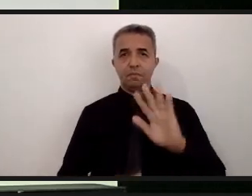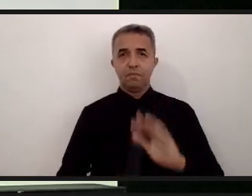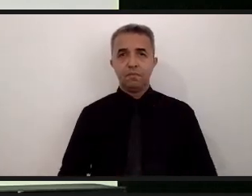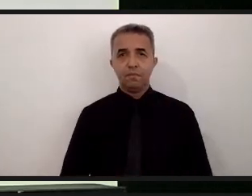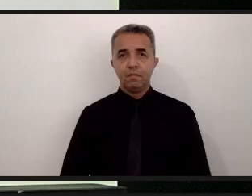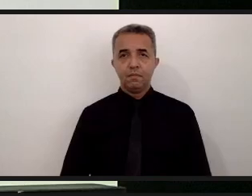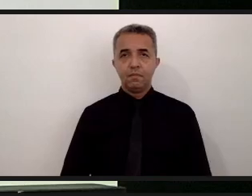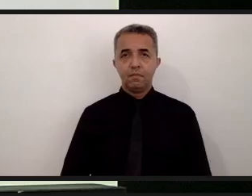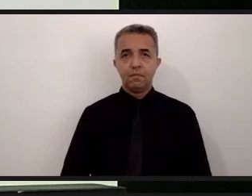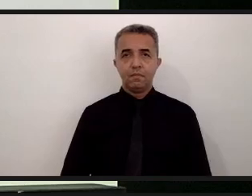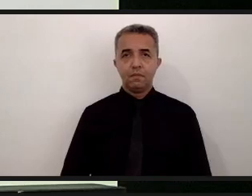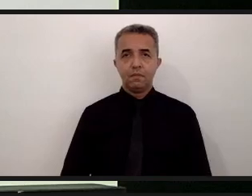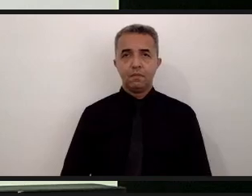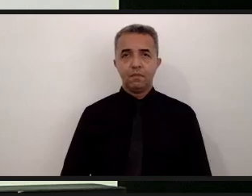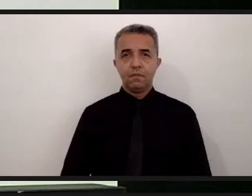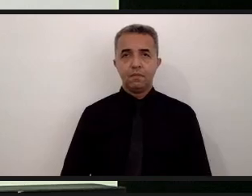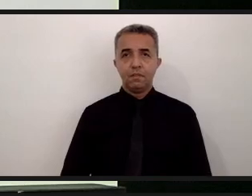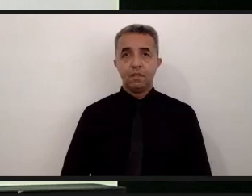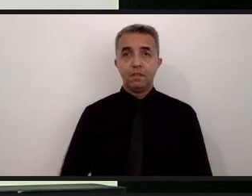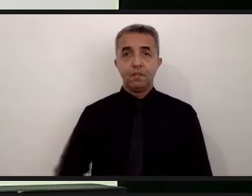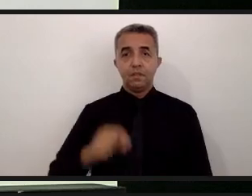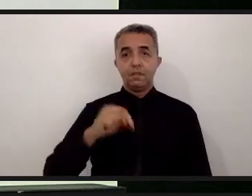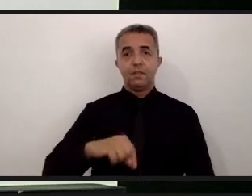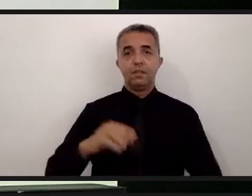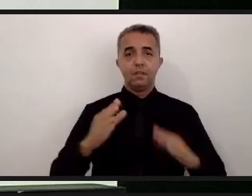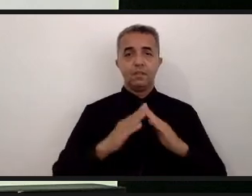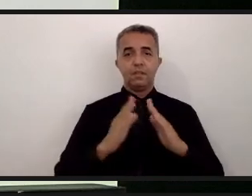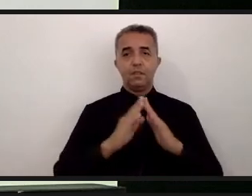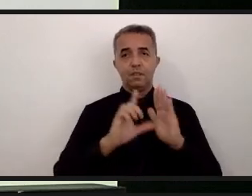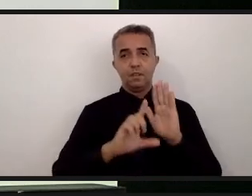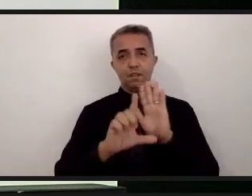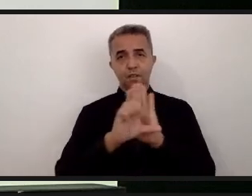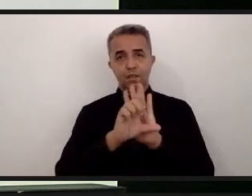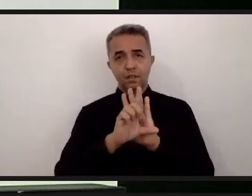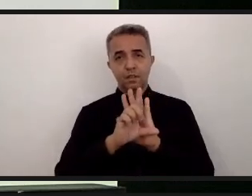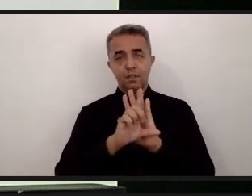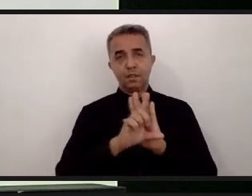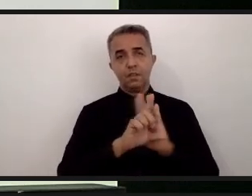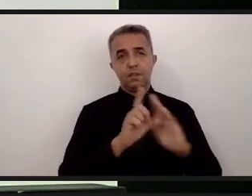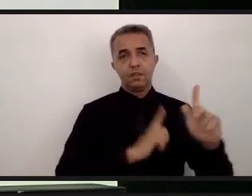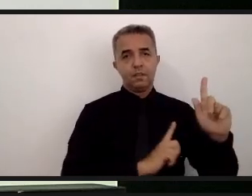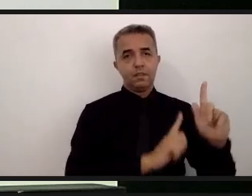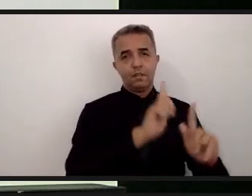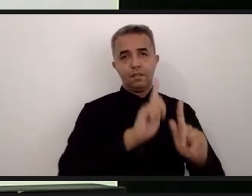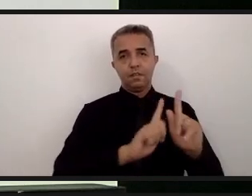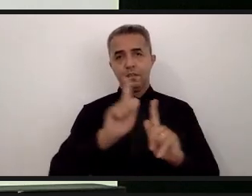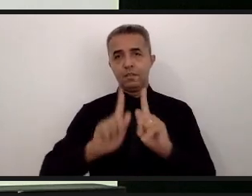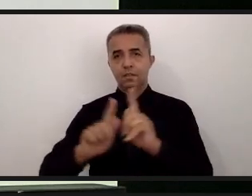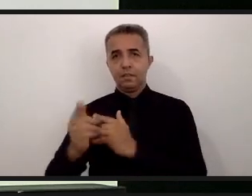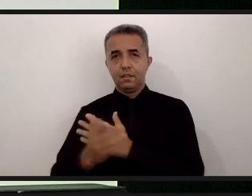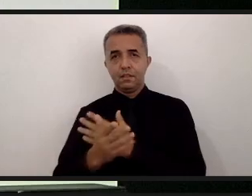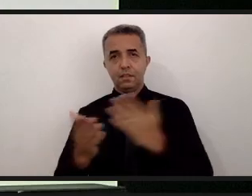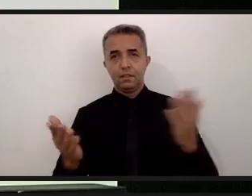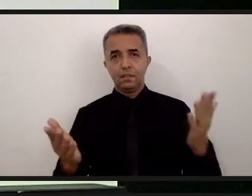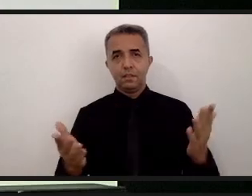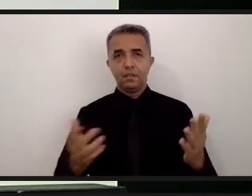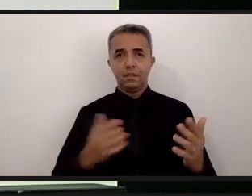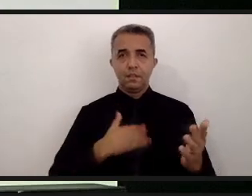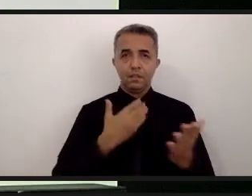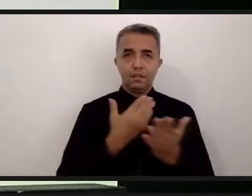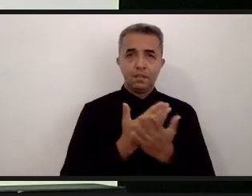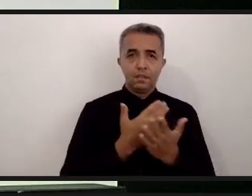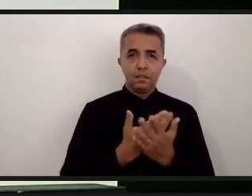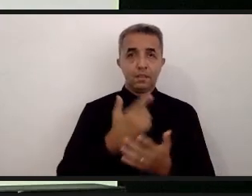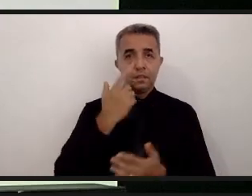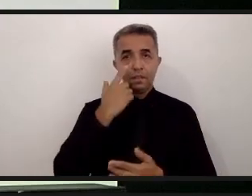do que adianta a gente estar dentro de uma casa de leis e não trazer algumas estatísticas que eu fui estudar e achei e